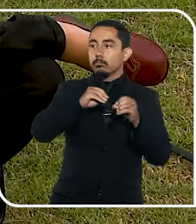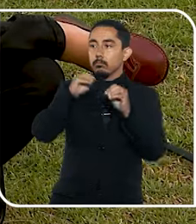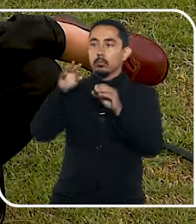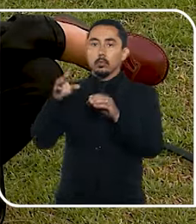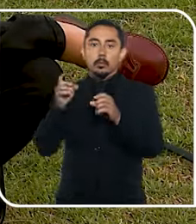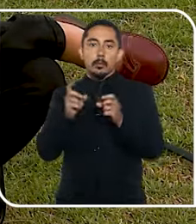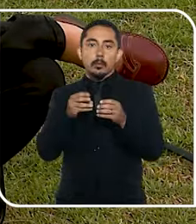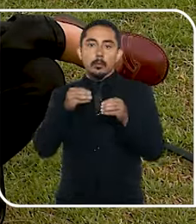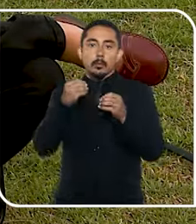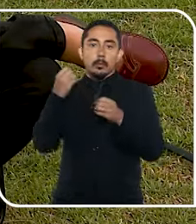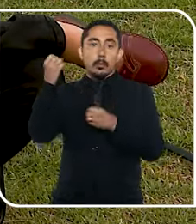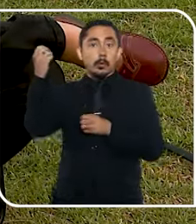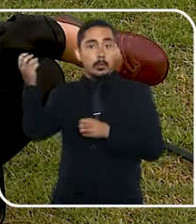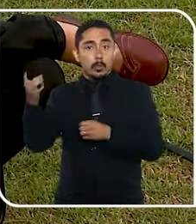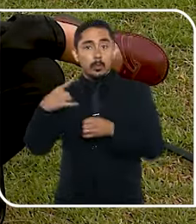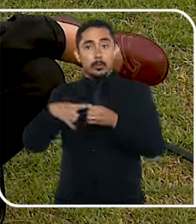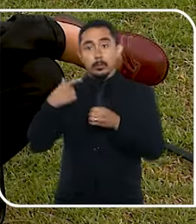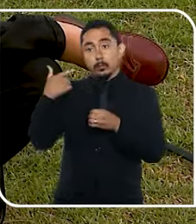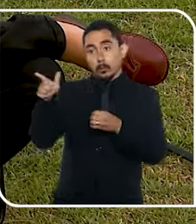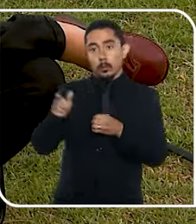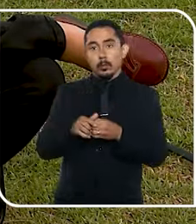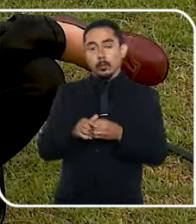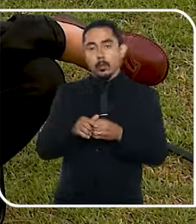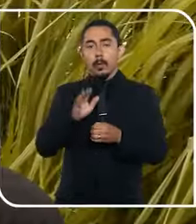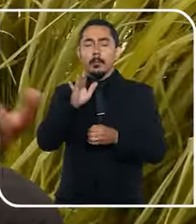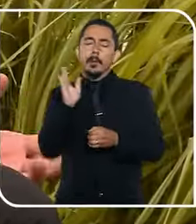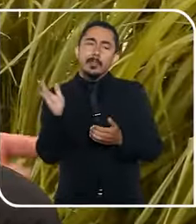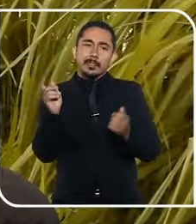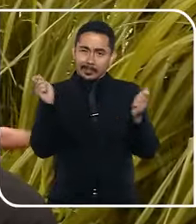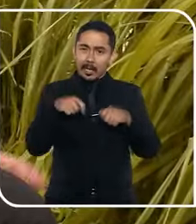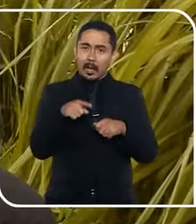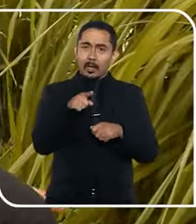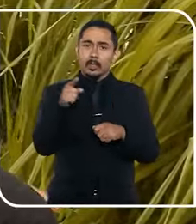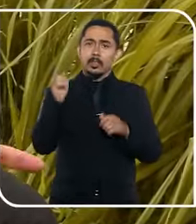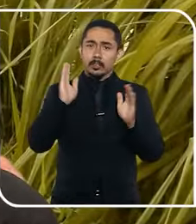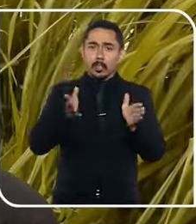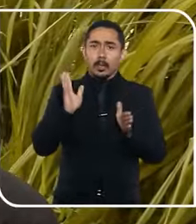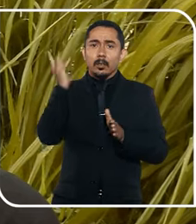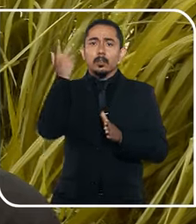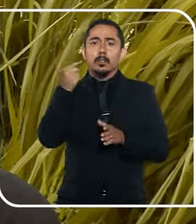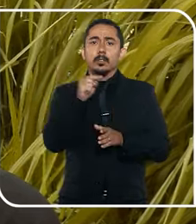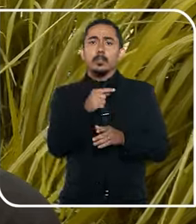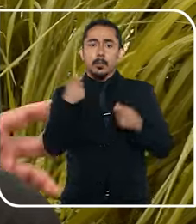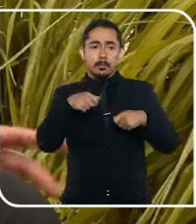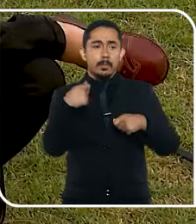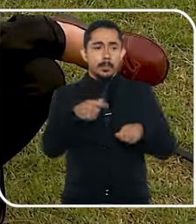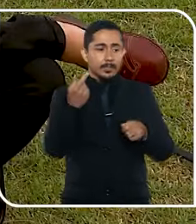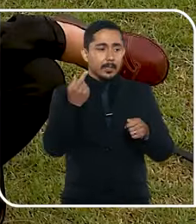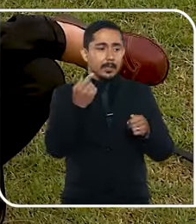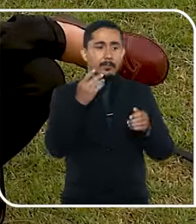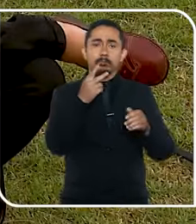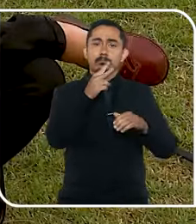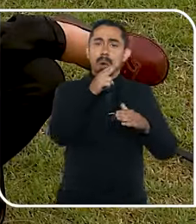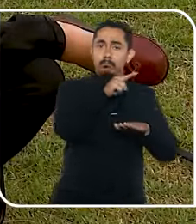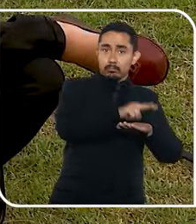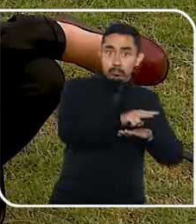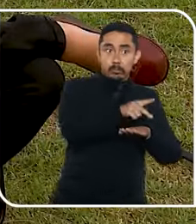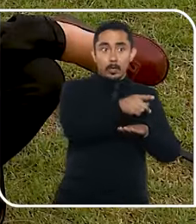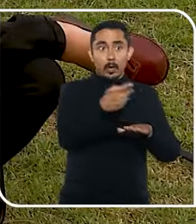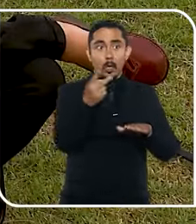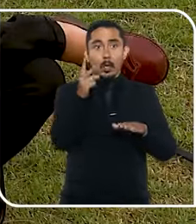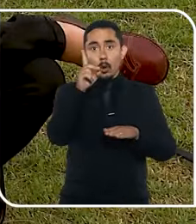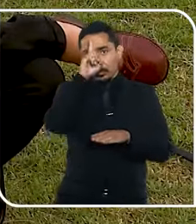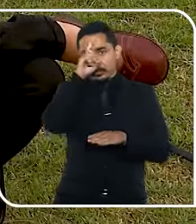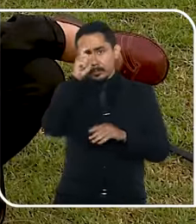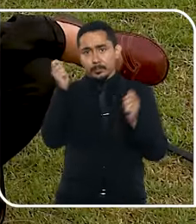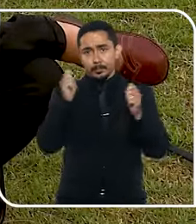certo? Como é que funciona? Já aconteceu, por exemplo, dela precisar ir para o veterinário ou ficar internada? Como é que... Já. Ela nunca ficou internada, não,